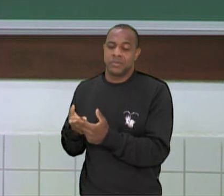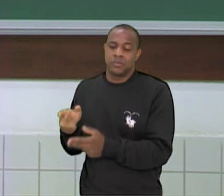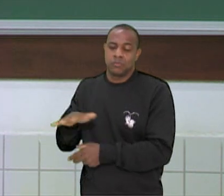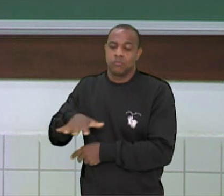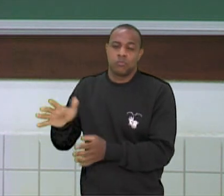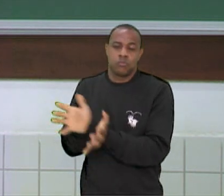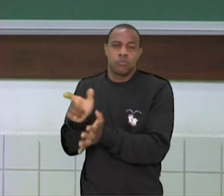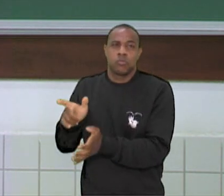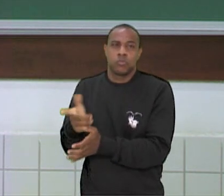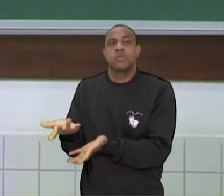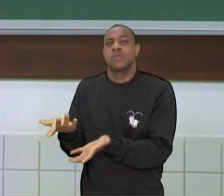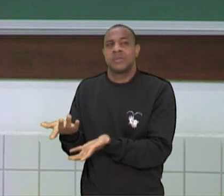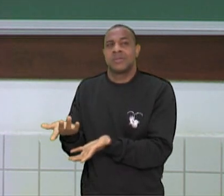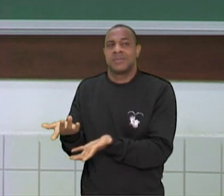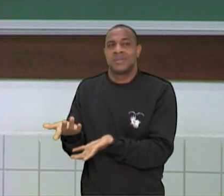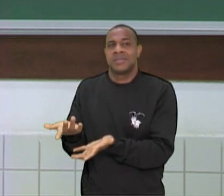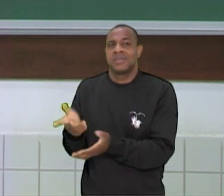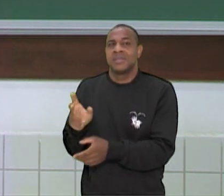quer dizer que ela é